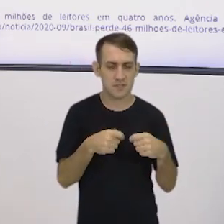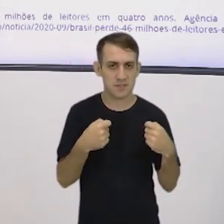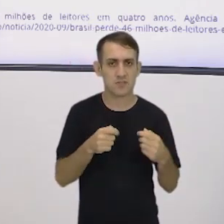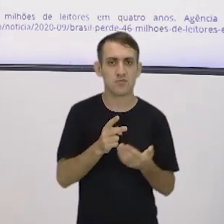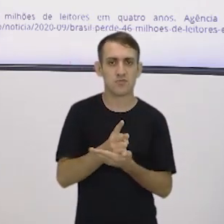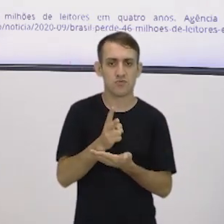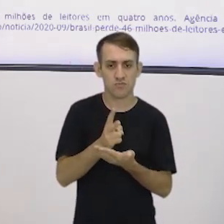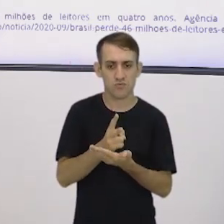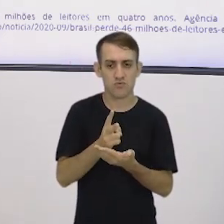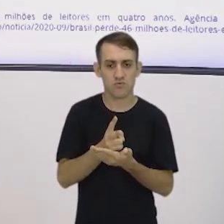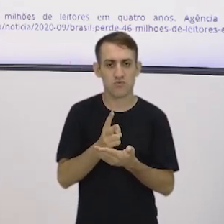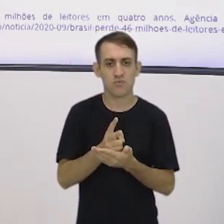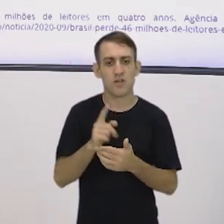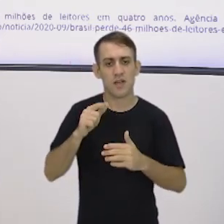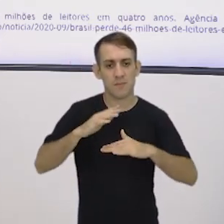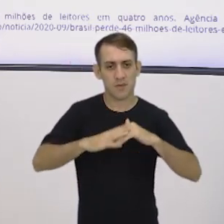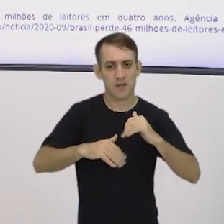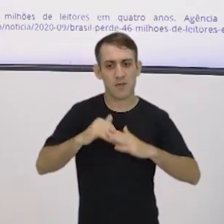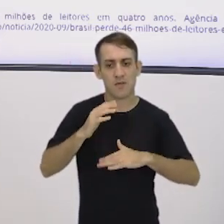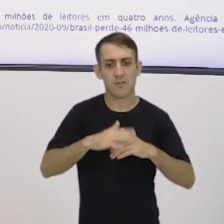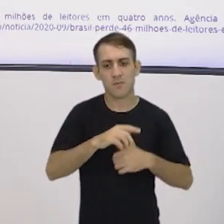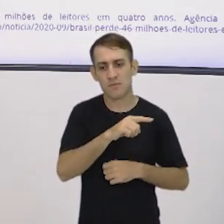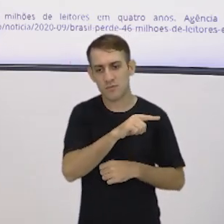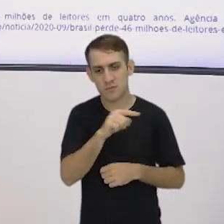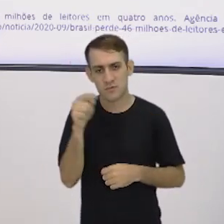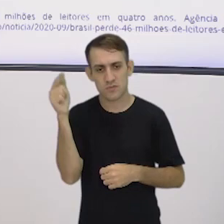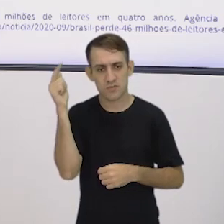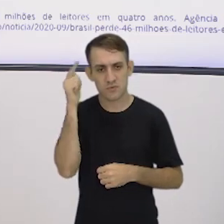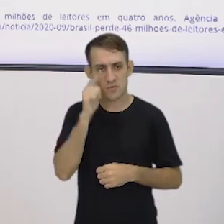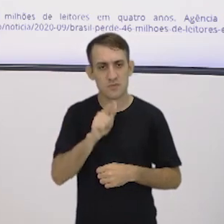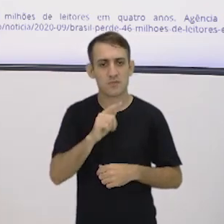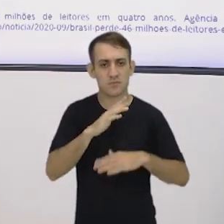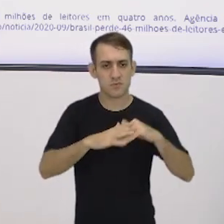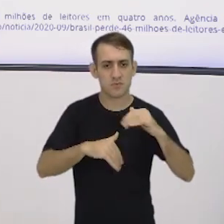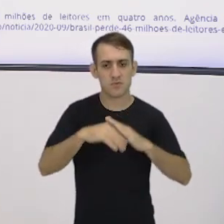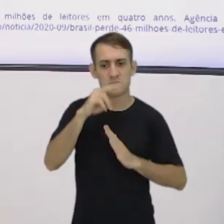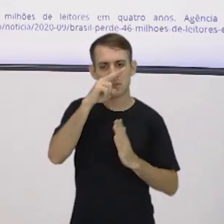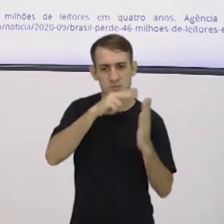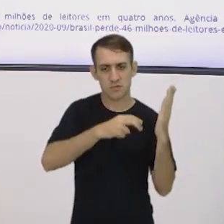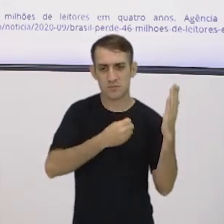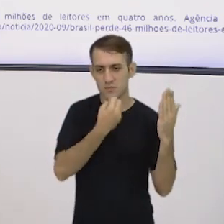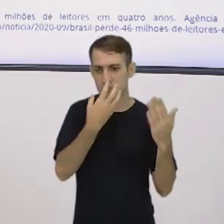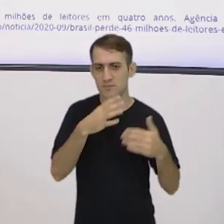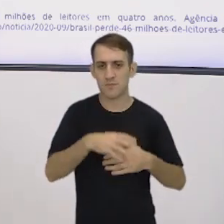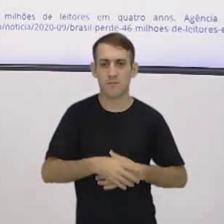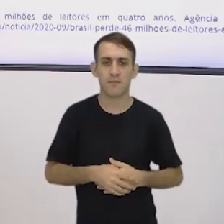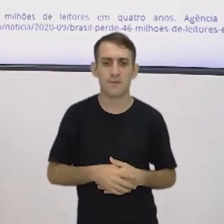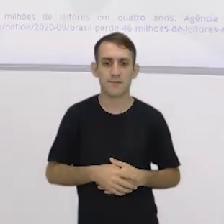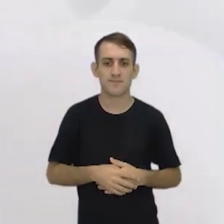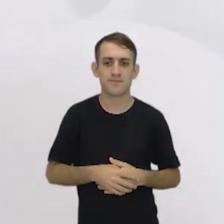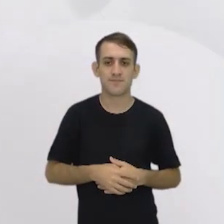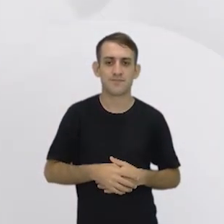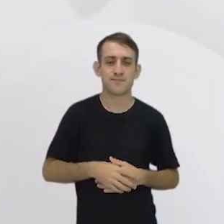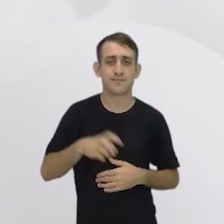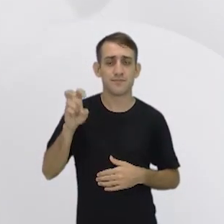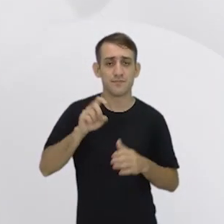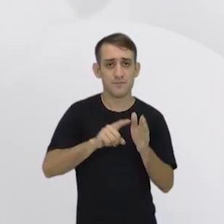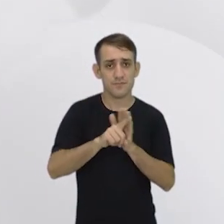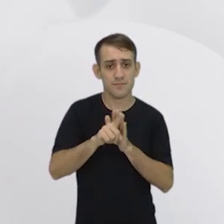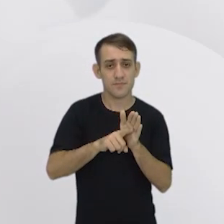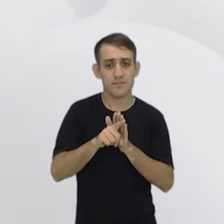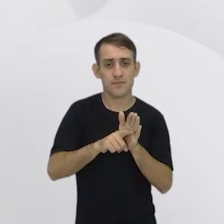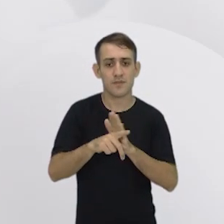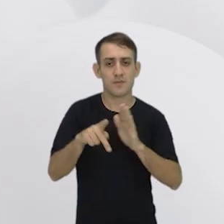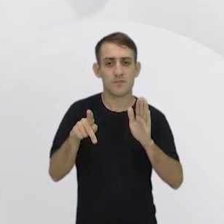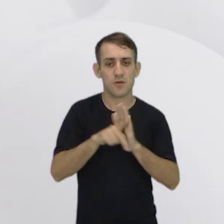e esse é o exercício para você chegar à competência à leitura. Certo, João? Certinho. Então, esta é a 5ª edição da pesquisa Retratos